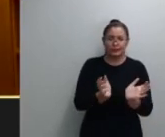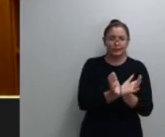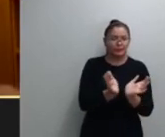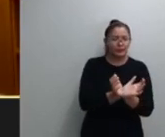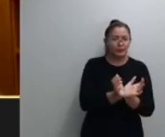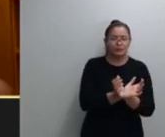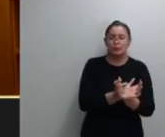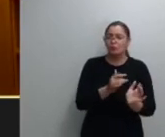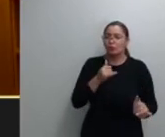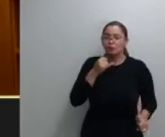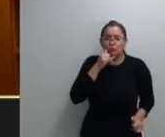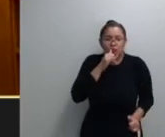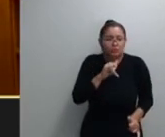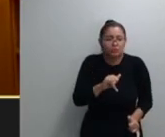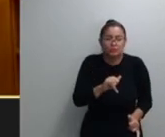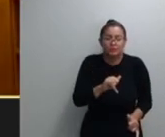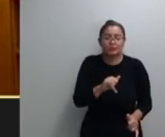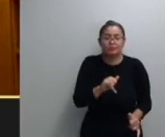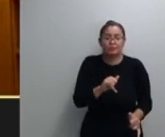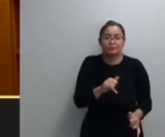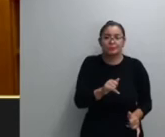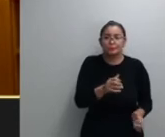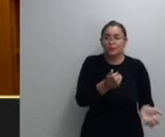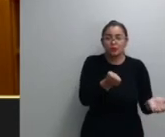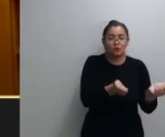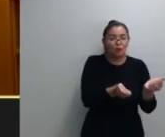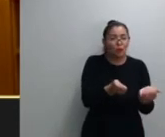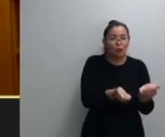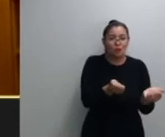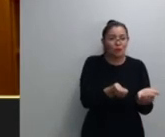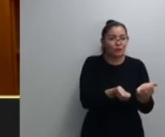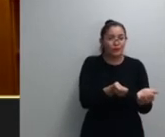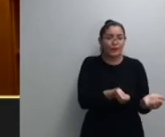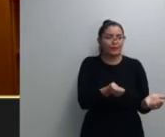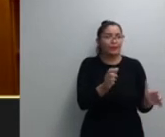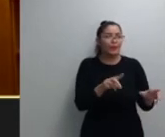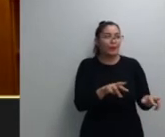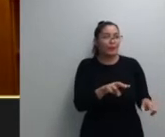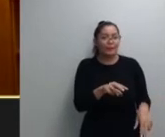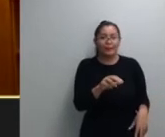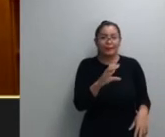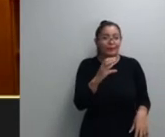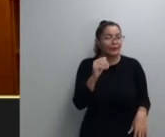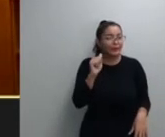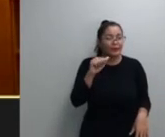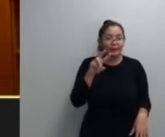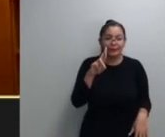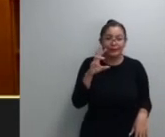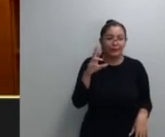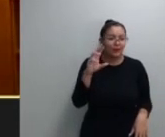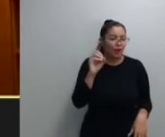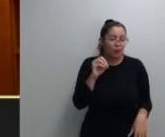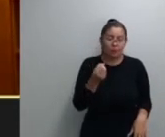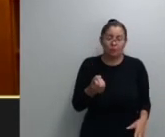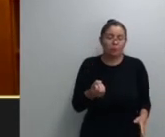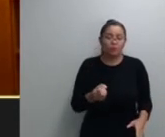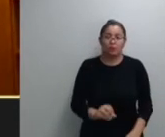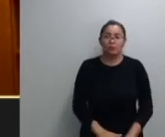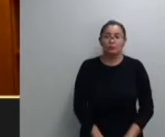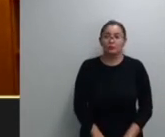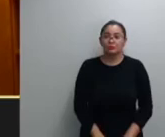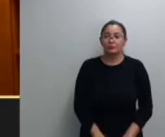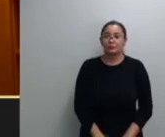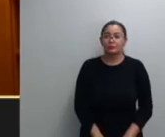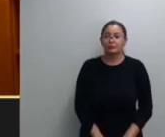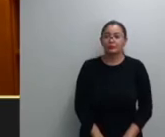o veículo da sessão 16 é veículo automotor, mas na própria sessão 16, há efetivamente nos